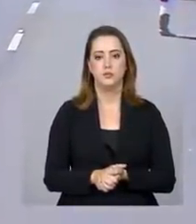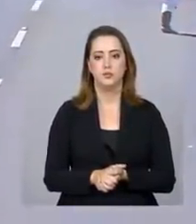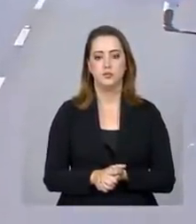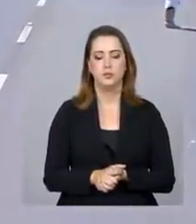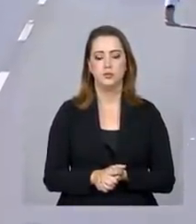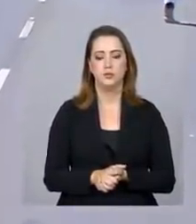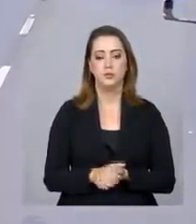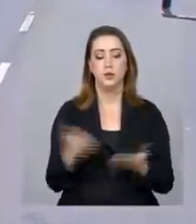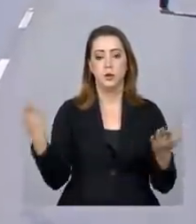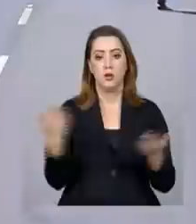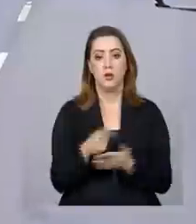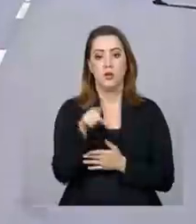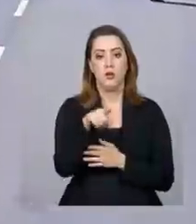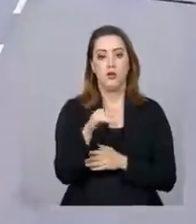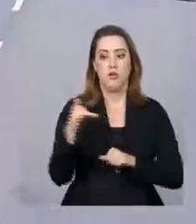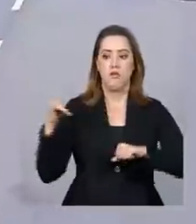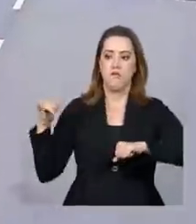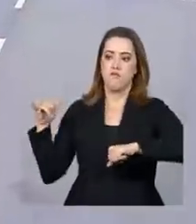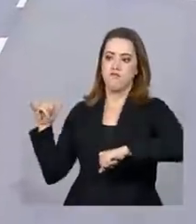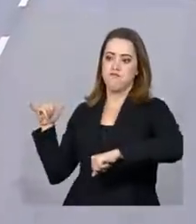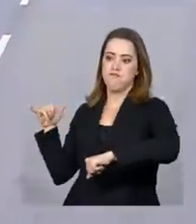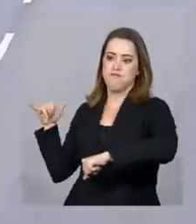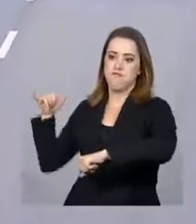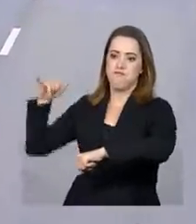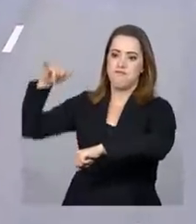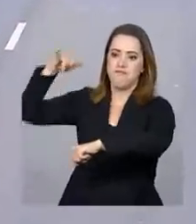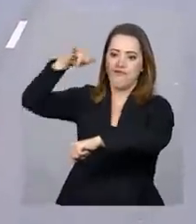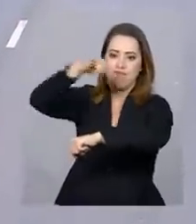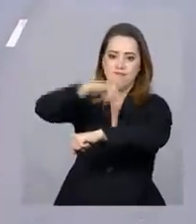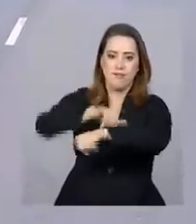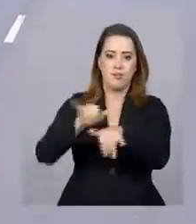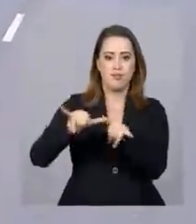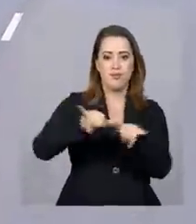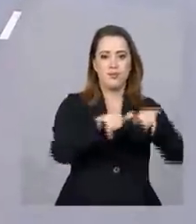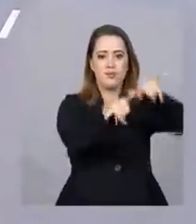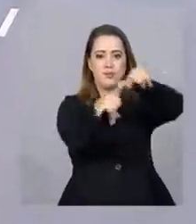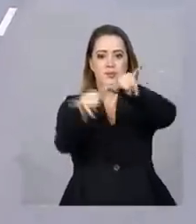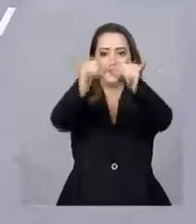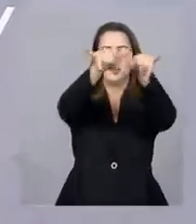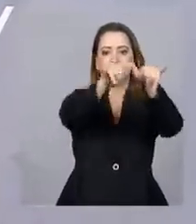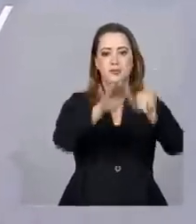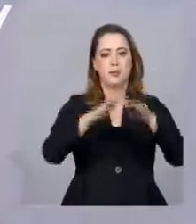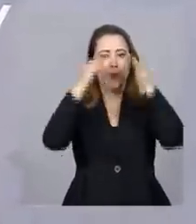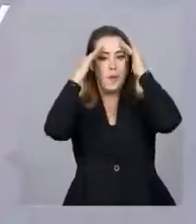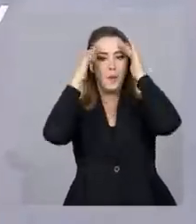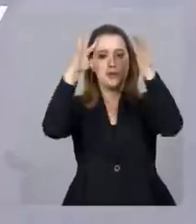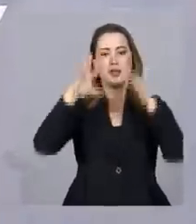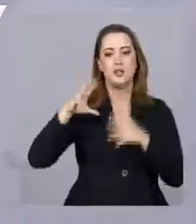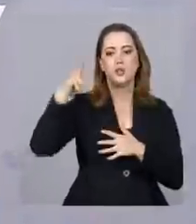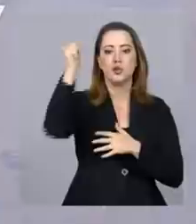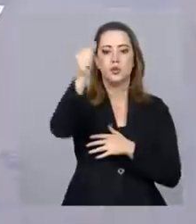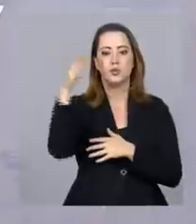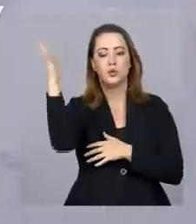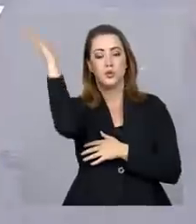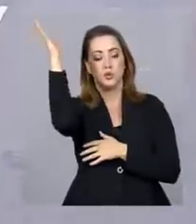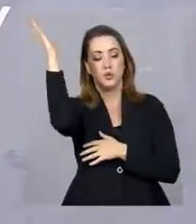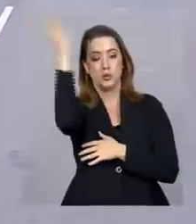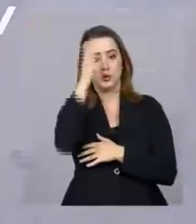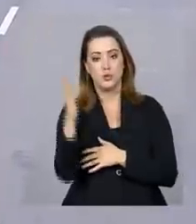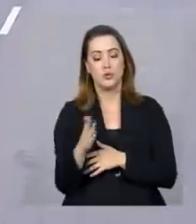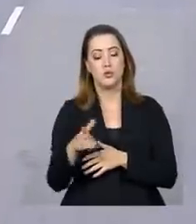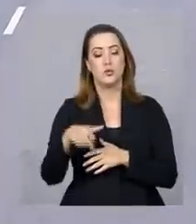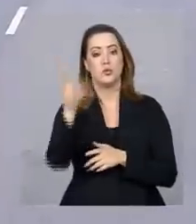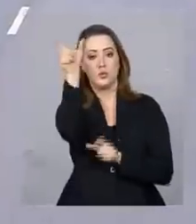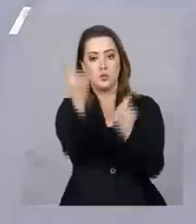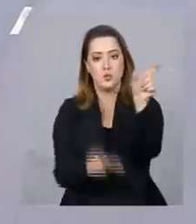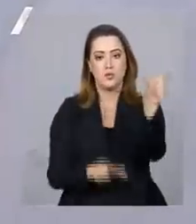Neste momento, a Esquadrilha da Fumaça realiza uma homenagem a todos os brasileiros presentes, realizando a escrita nos céus, a 3 mil